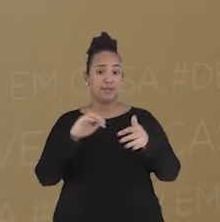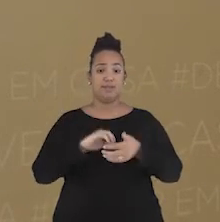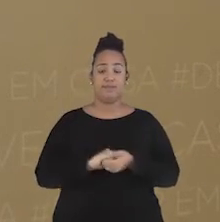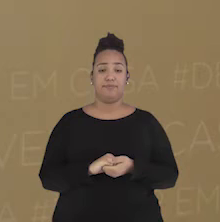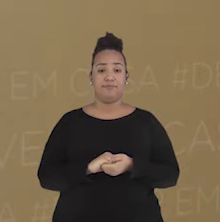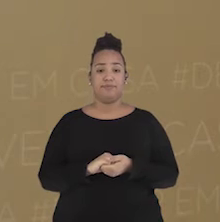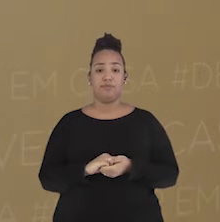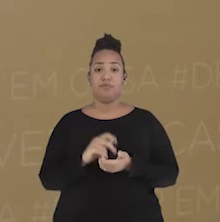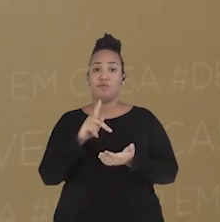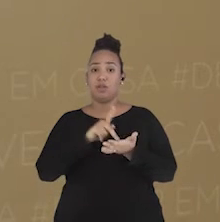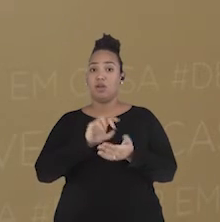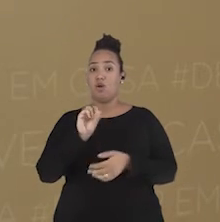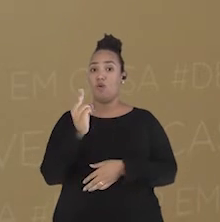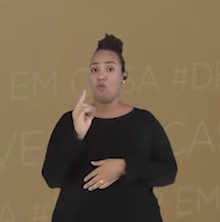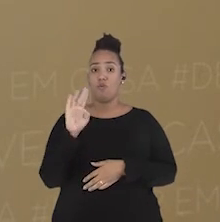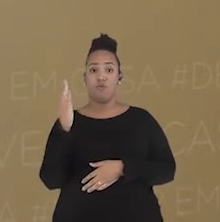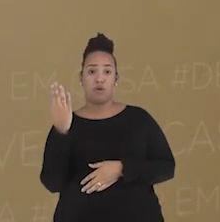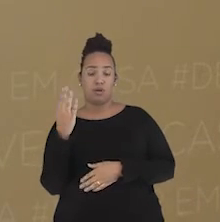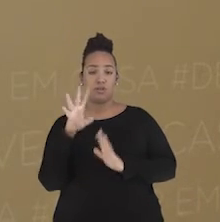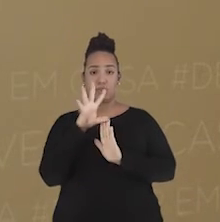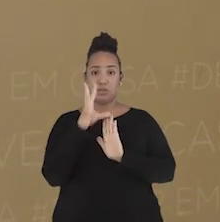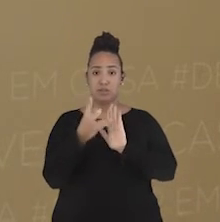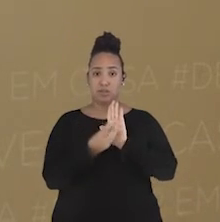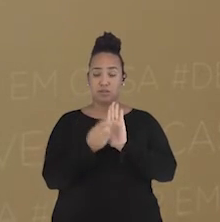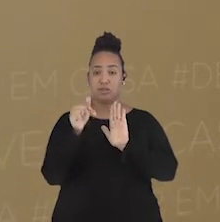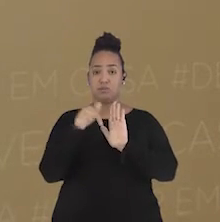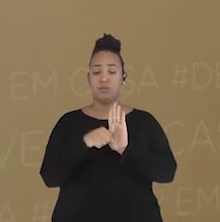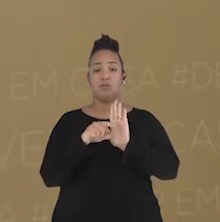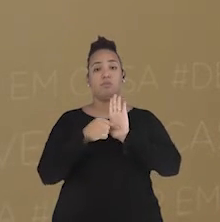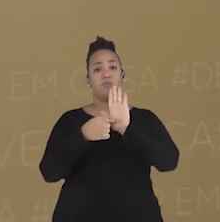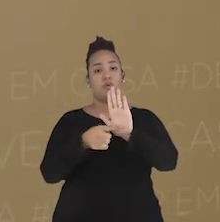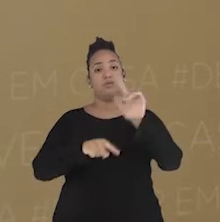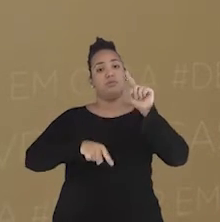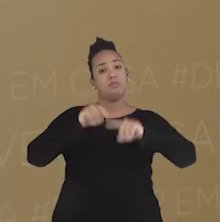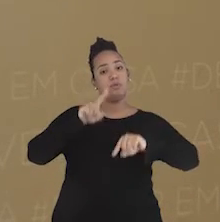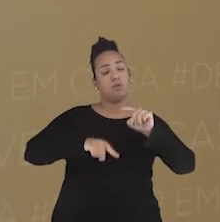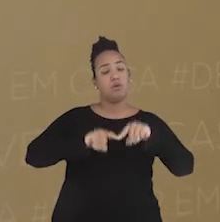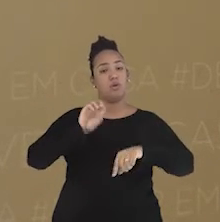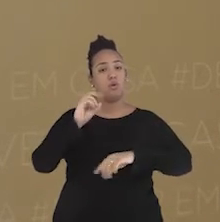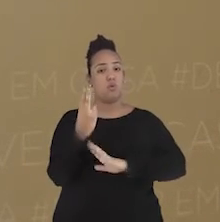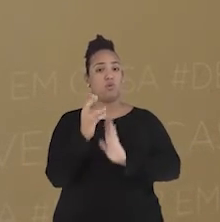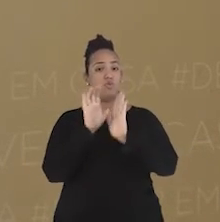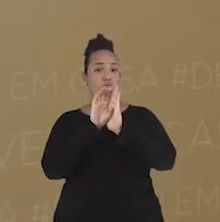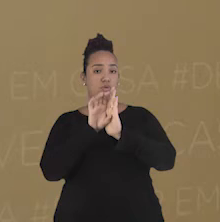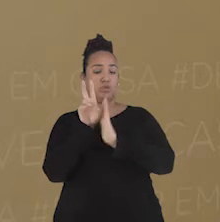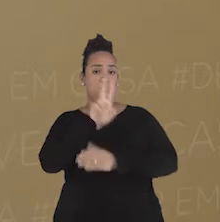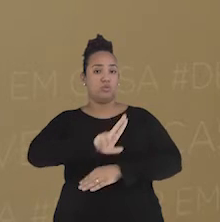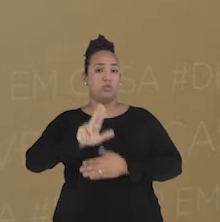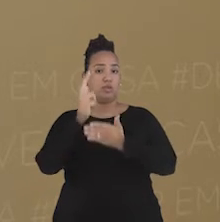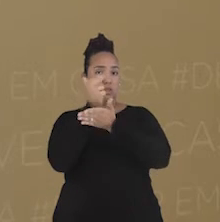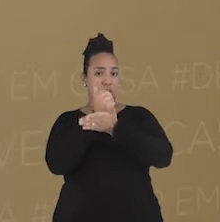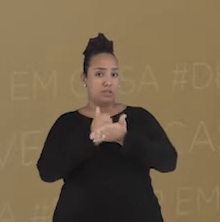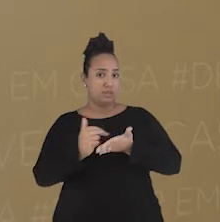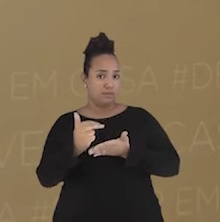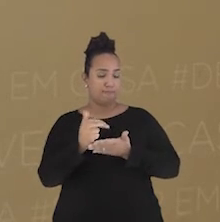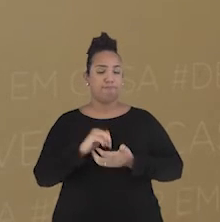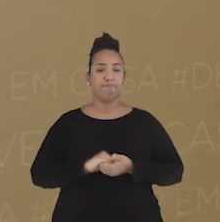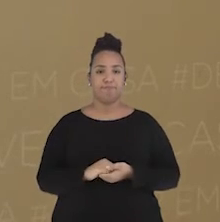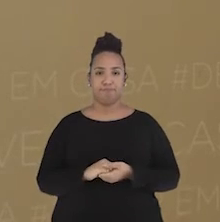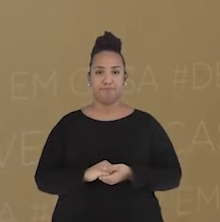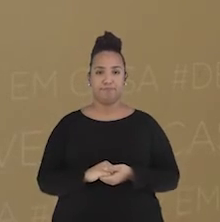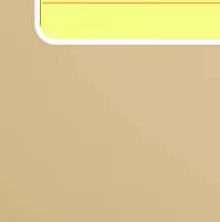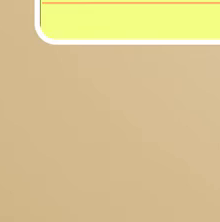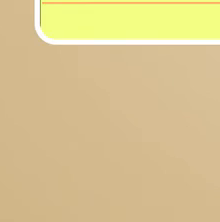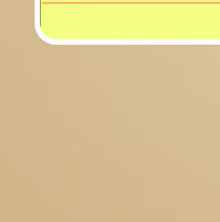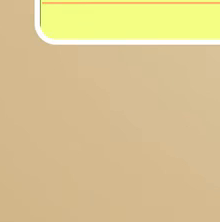é verdadeira ou falsa? Pictograma é um símbolo que representa um objeto ou um conceito por meio de desenhos